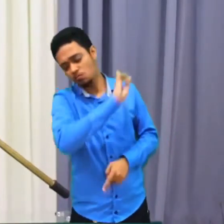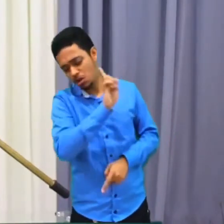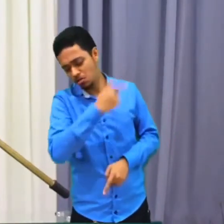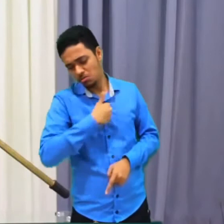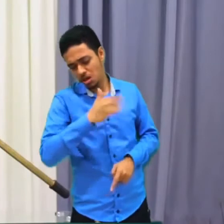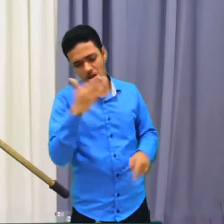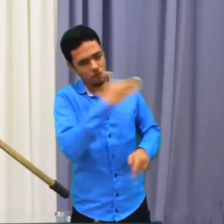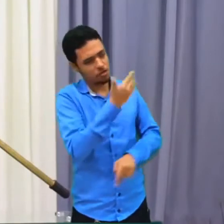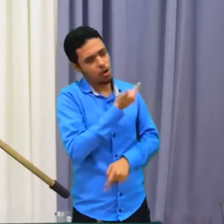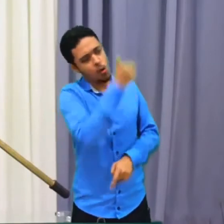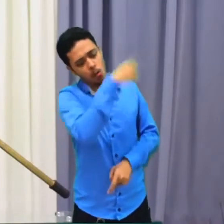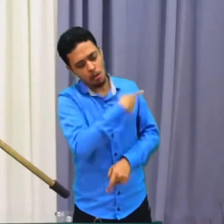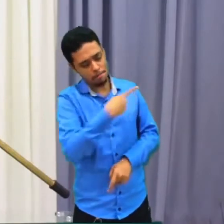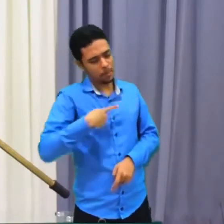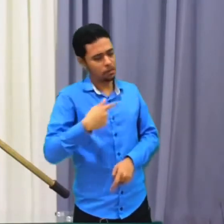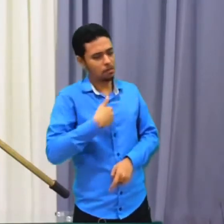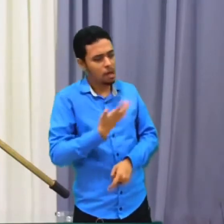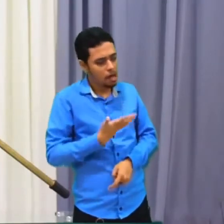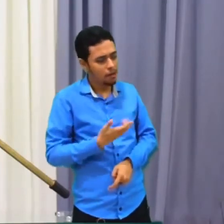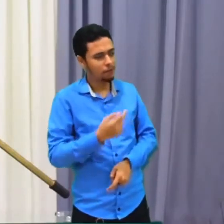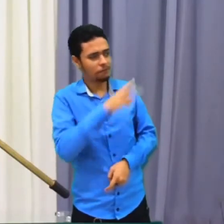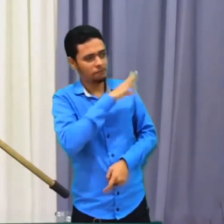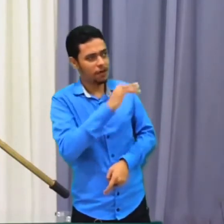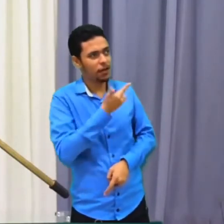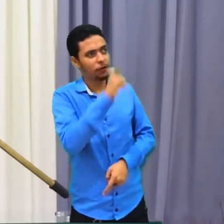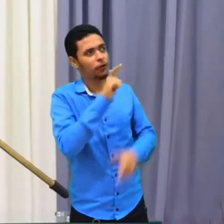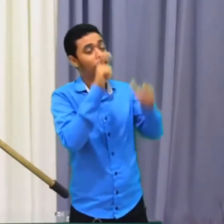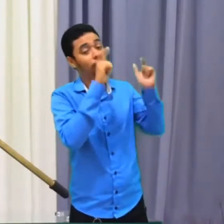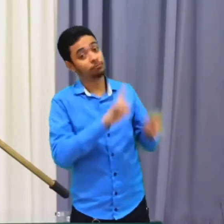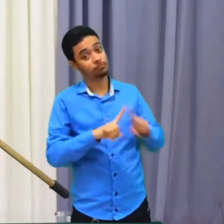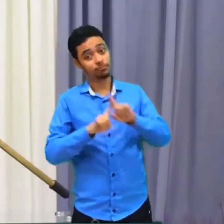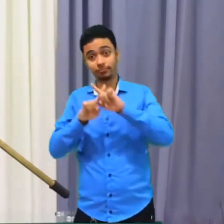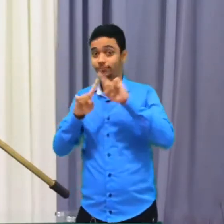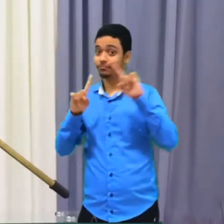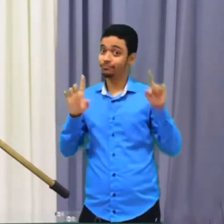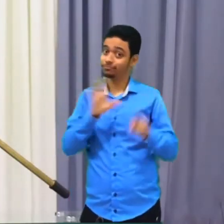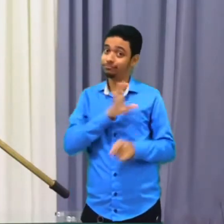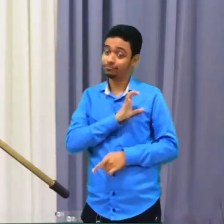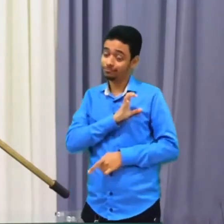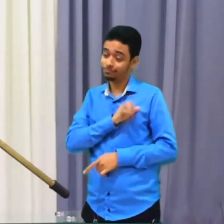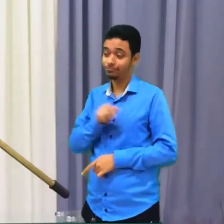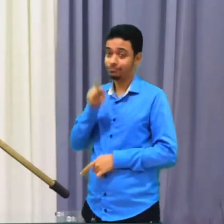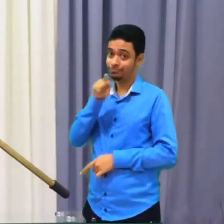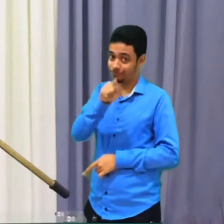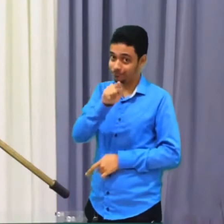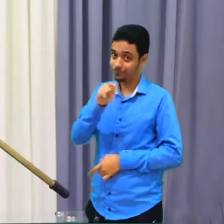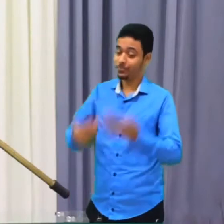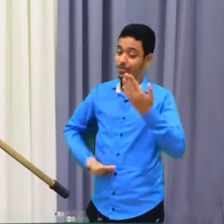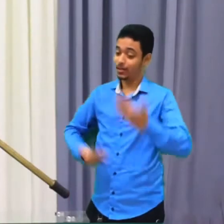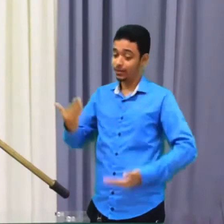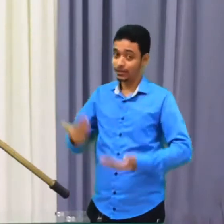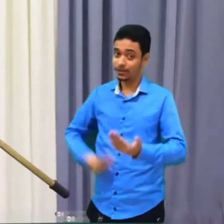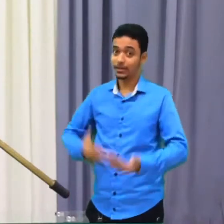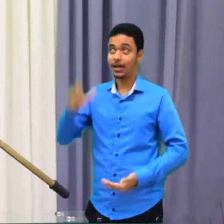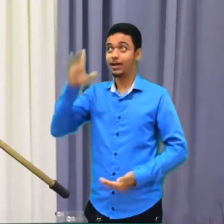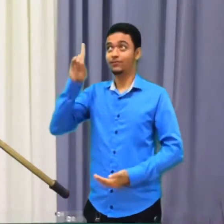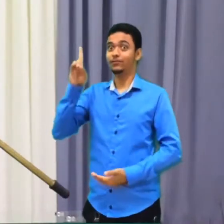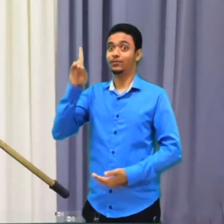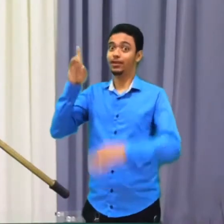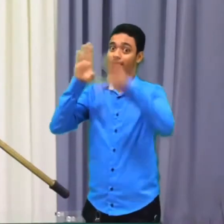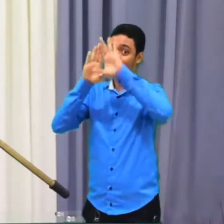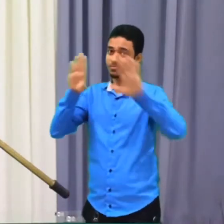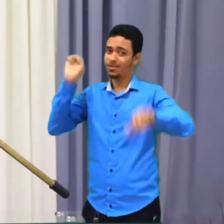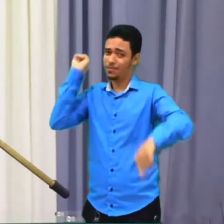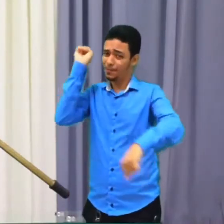congregar com outro pastor, vou me congregar em outro lugar. Querido irmão, você é servo do Deus Altíssimo. Pare